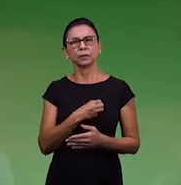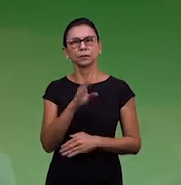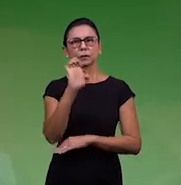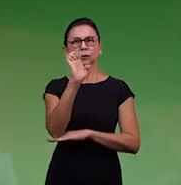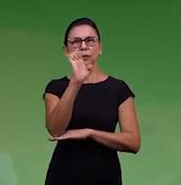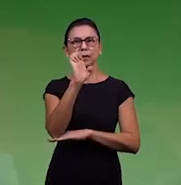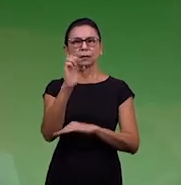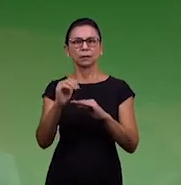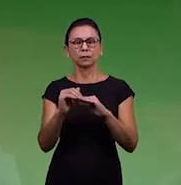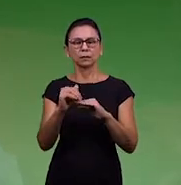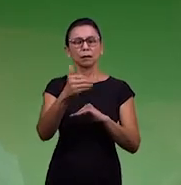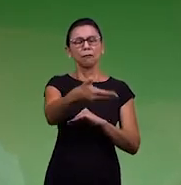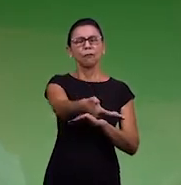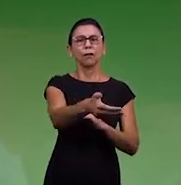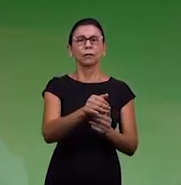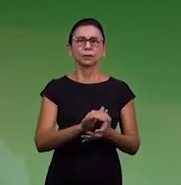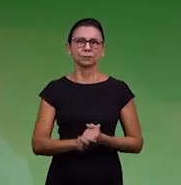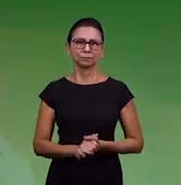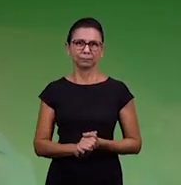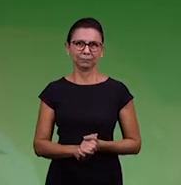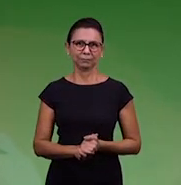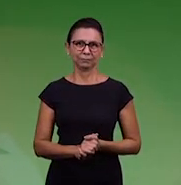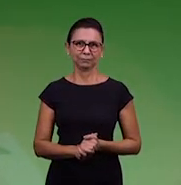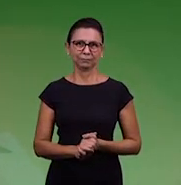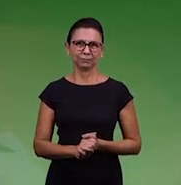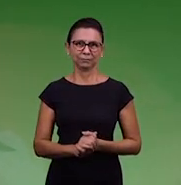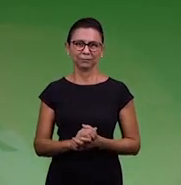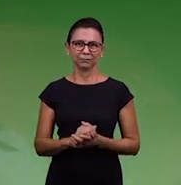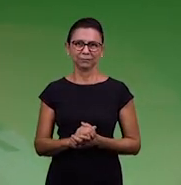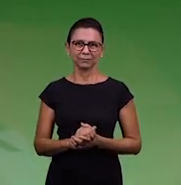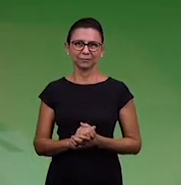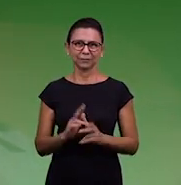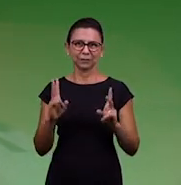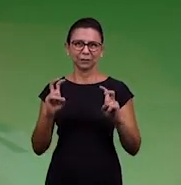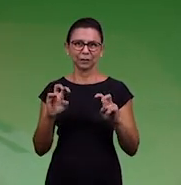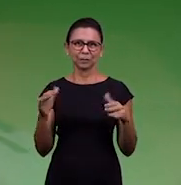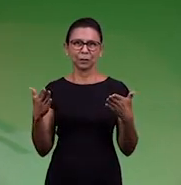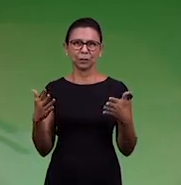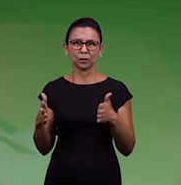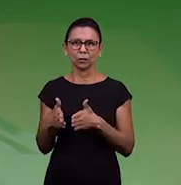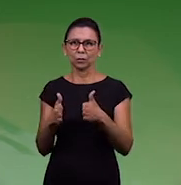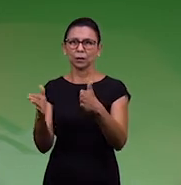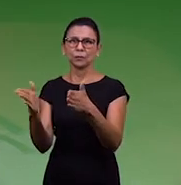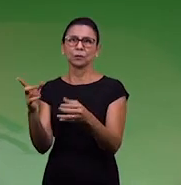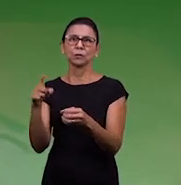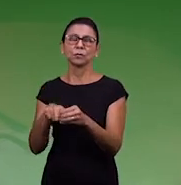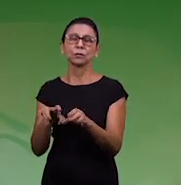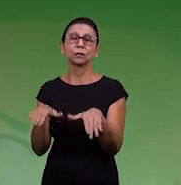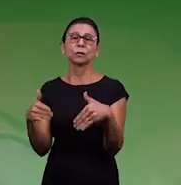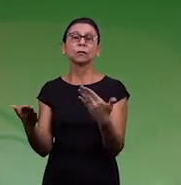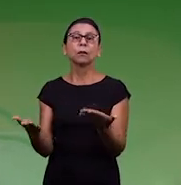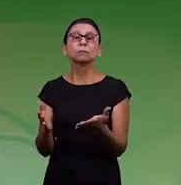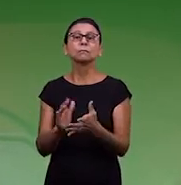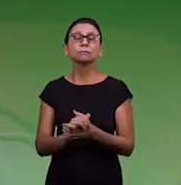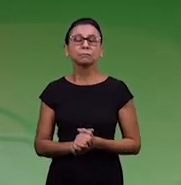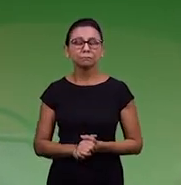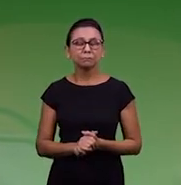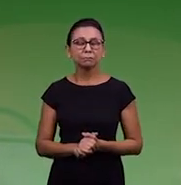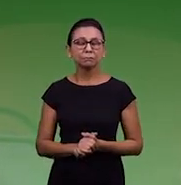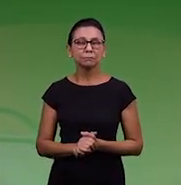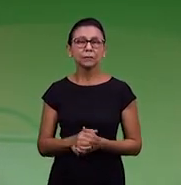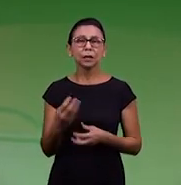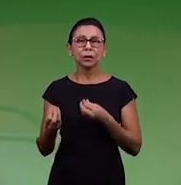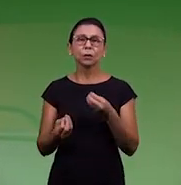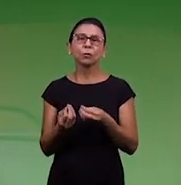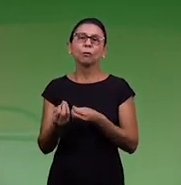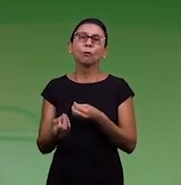Éden. Qual o caminho de volta? Esse é o tema da nossa edição, dessa edição do programa Conversas Bíblicas. Como o